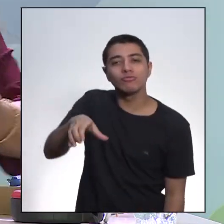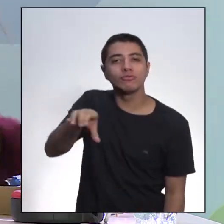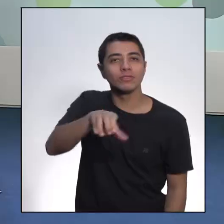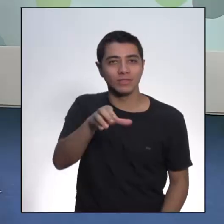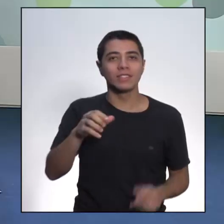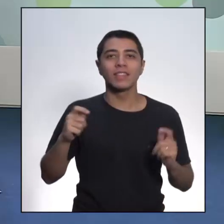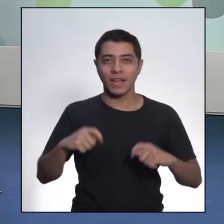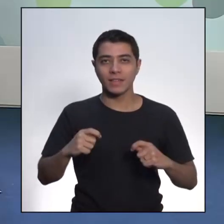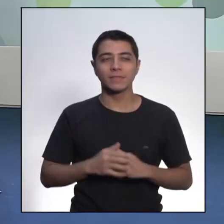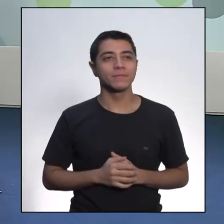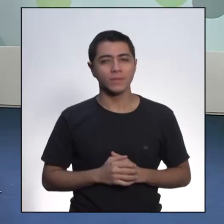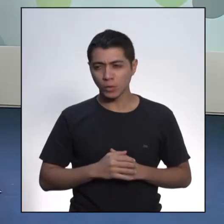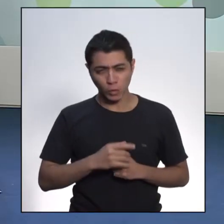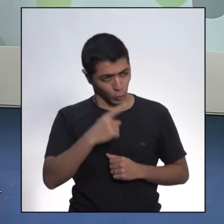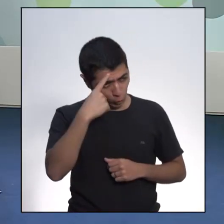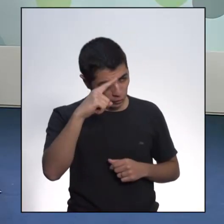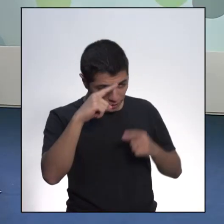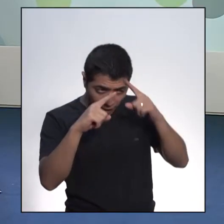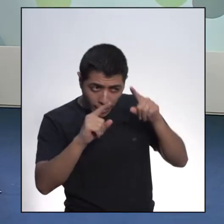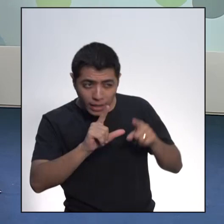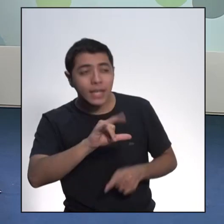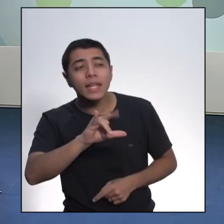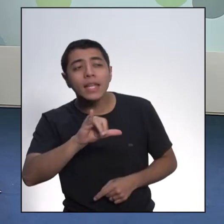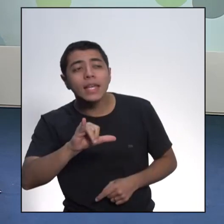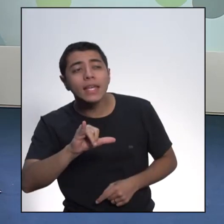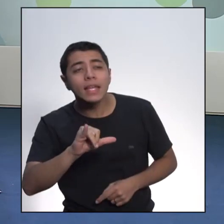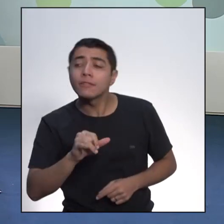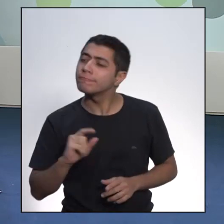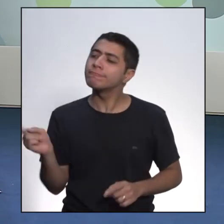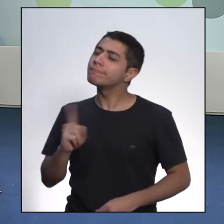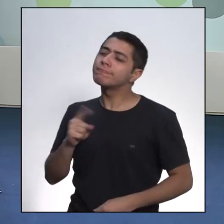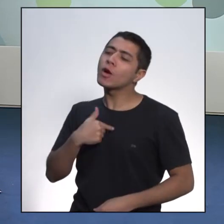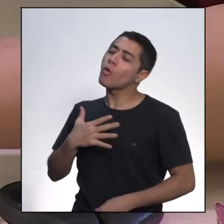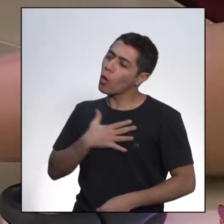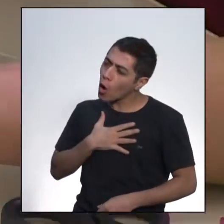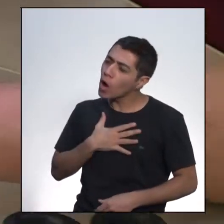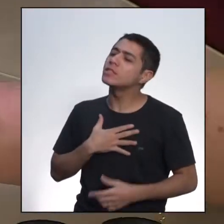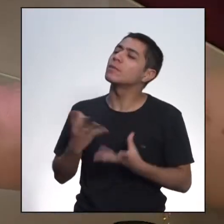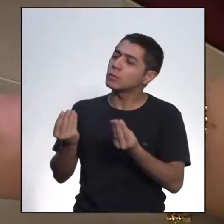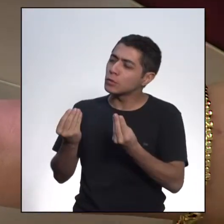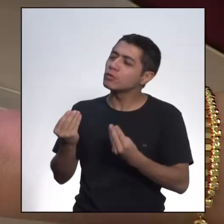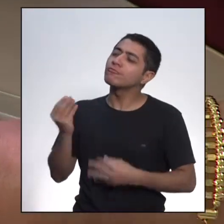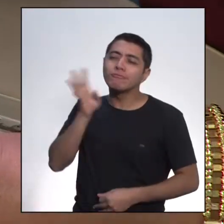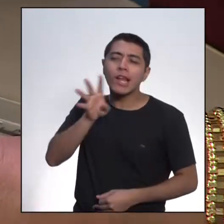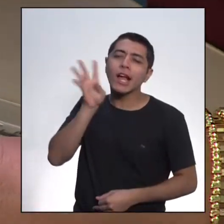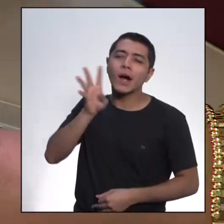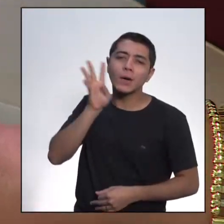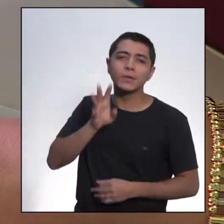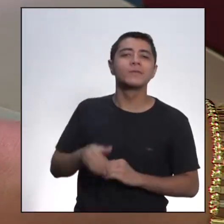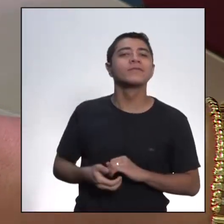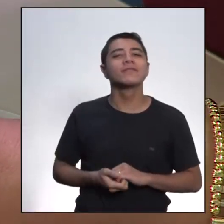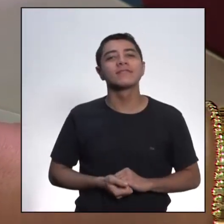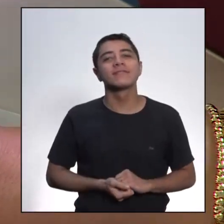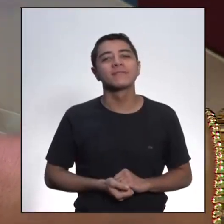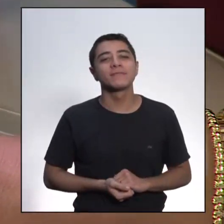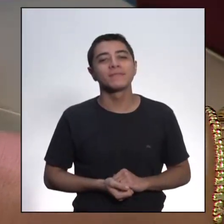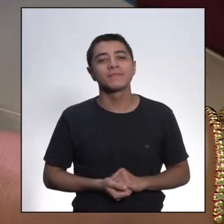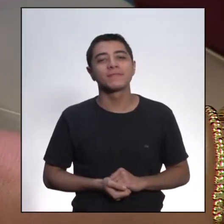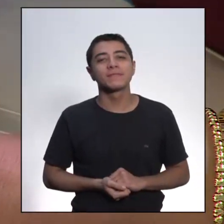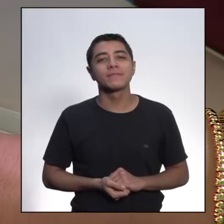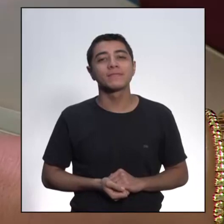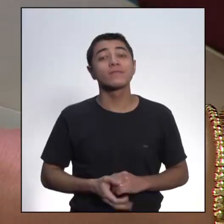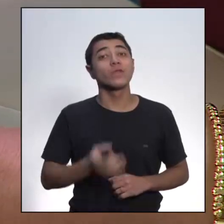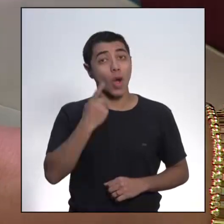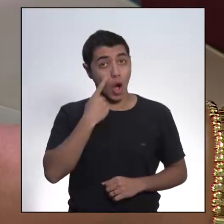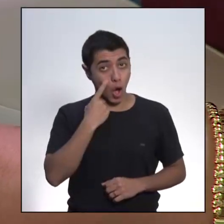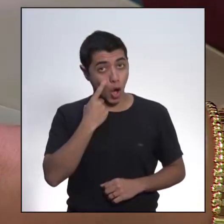gostando bastante, falando que tá bem legal. Então, ó, mostra aqui, por favor. Ó, vamos lá. Olha o que aconteceu. Aqui, eu peguei um mais